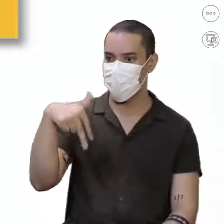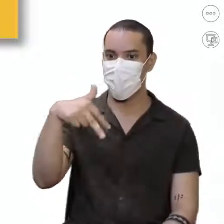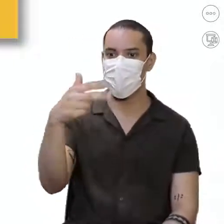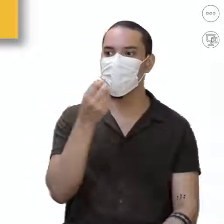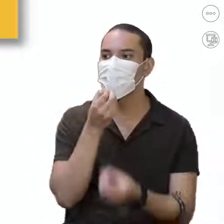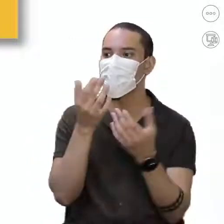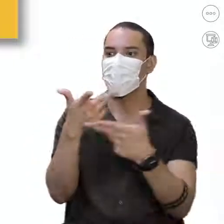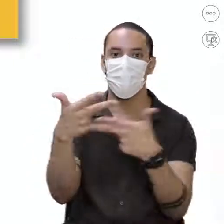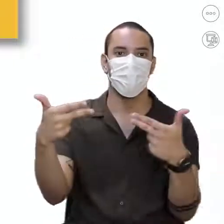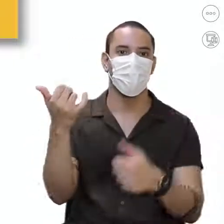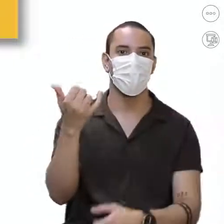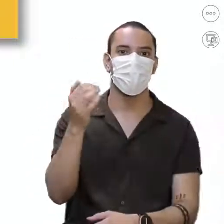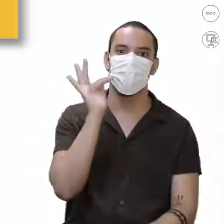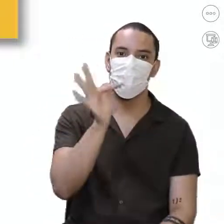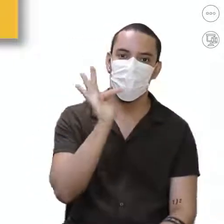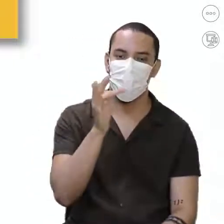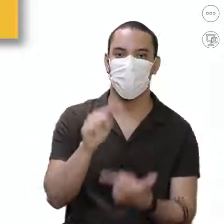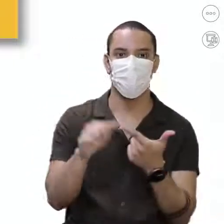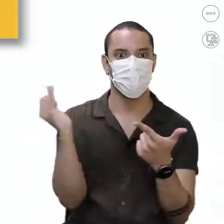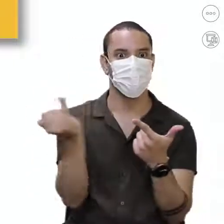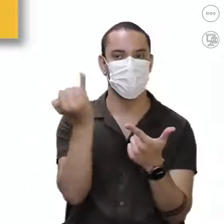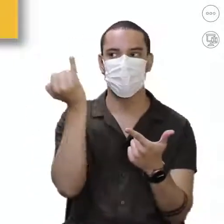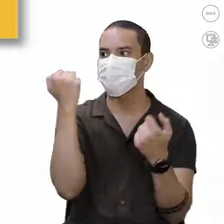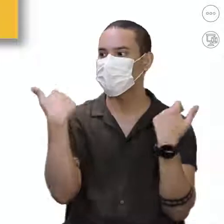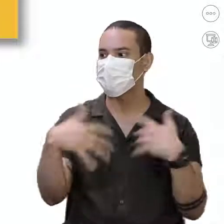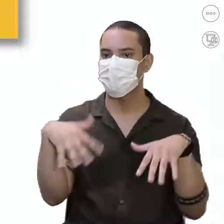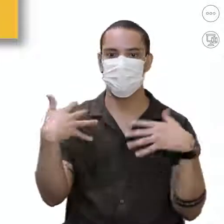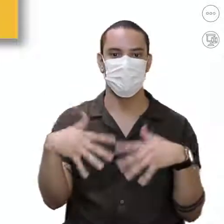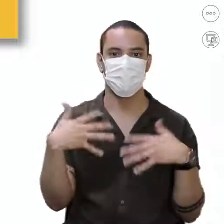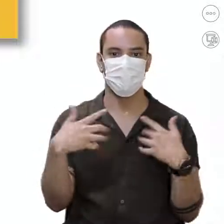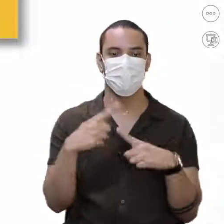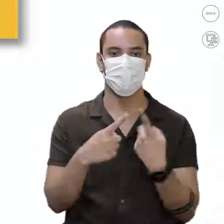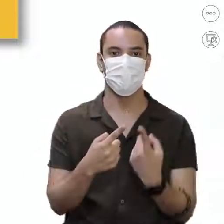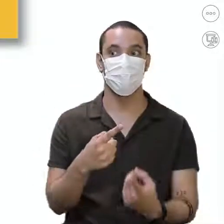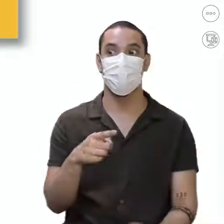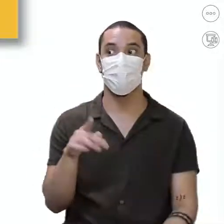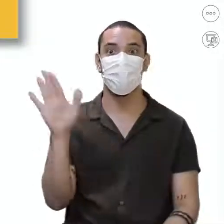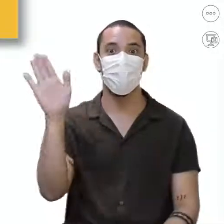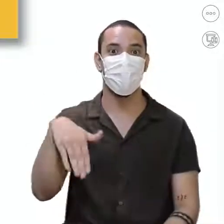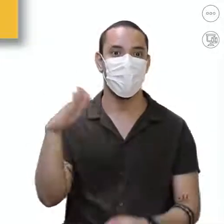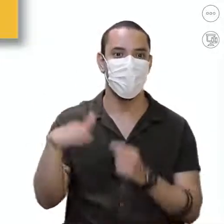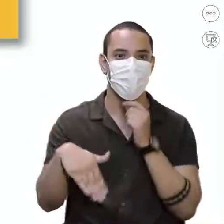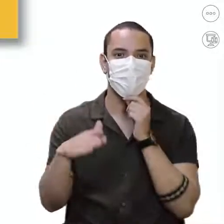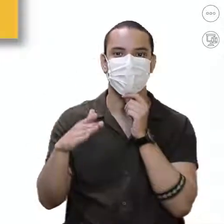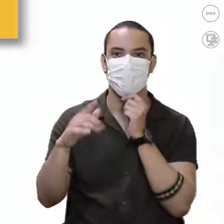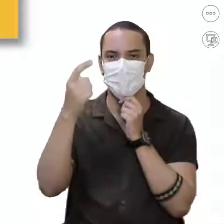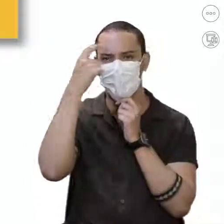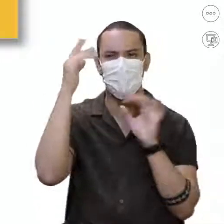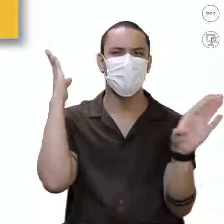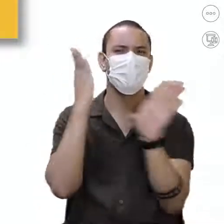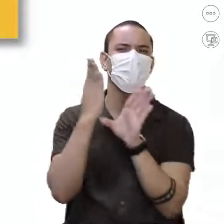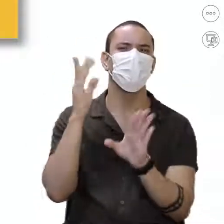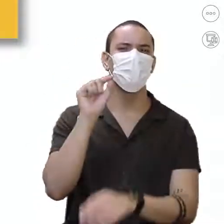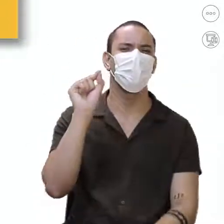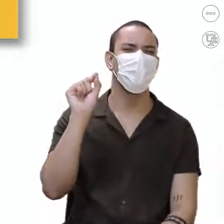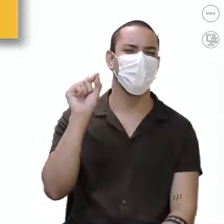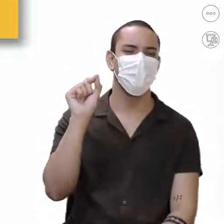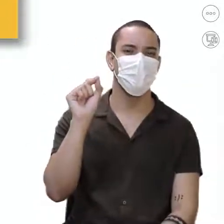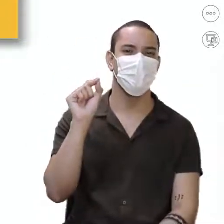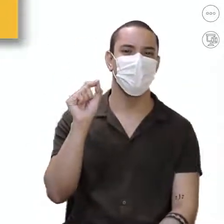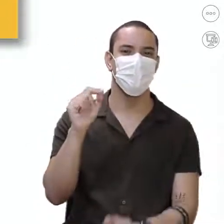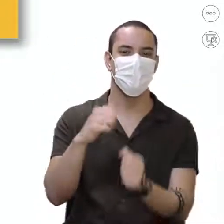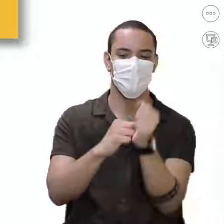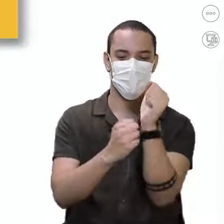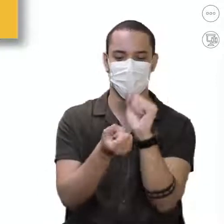para alguém, para seu amigo, uma fofoca. Você está sendo muito gossip, aí você fala, guess what? Adivinha o quê? E